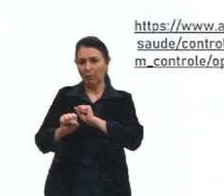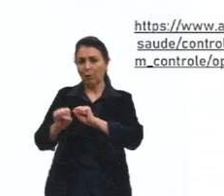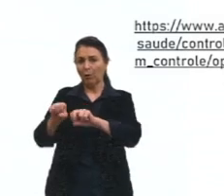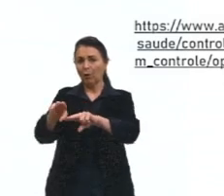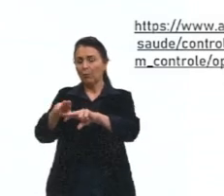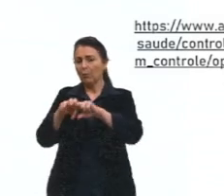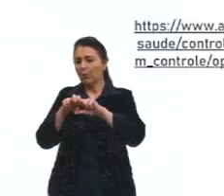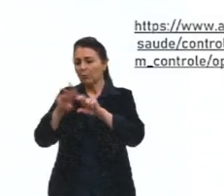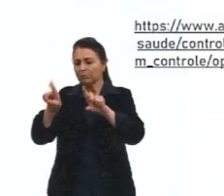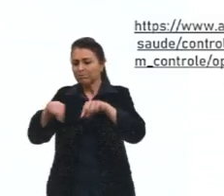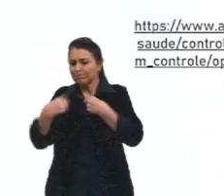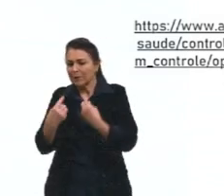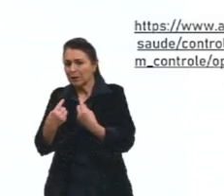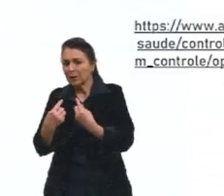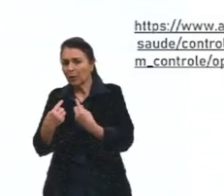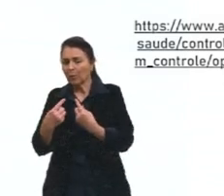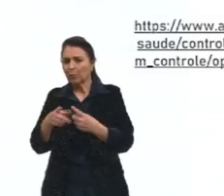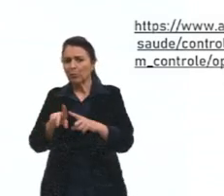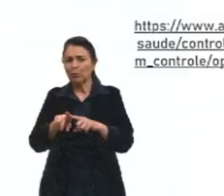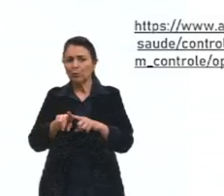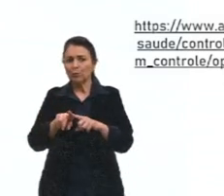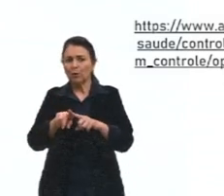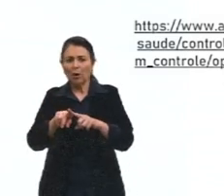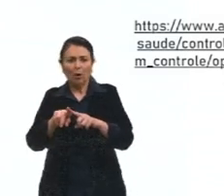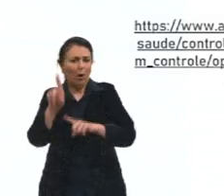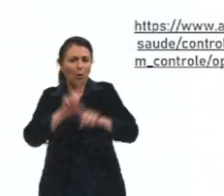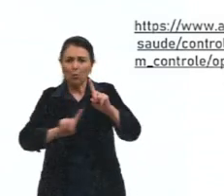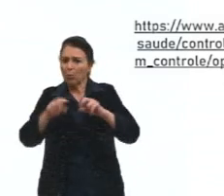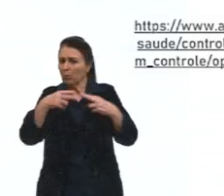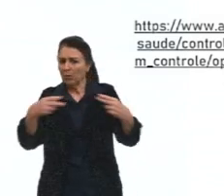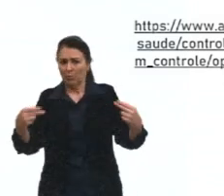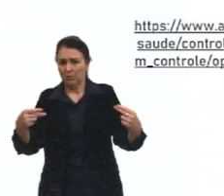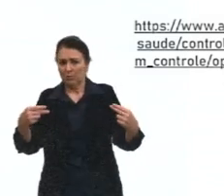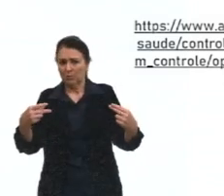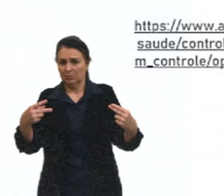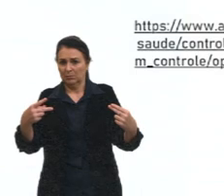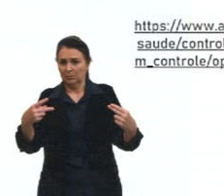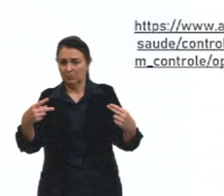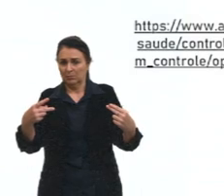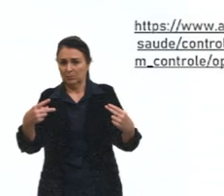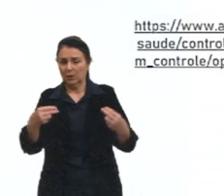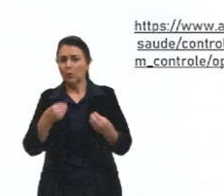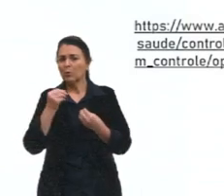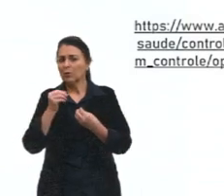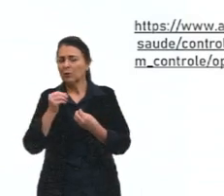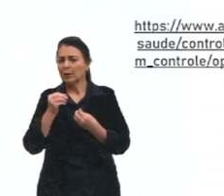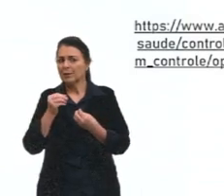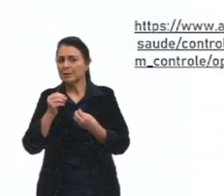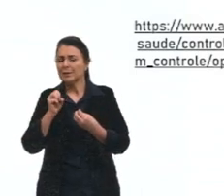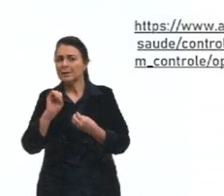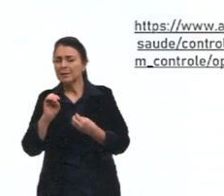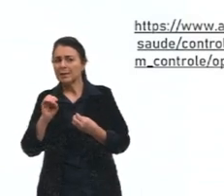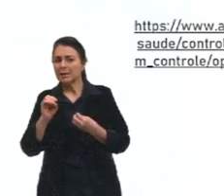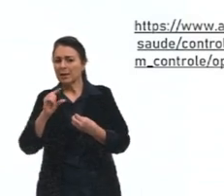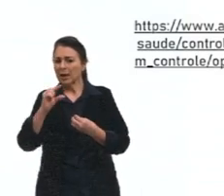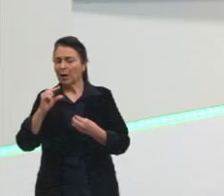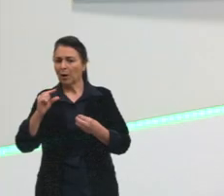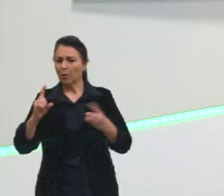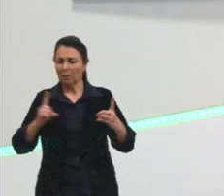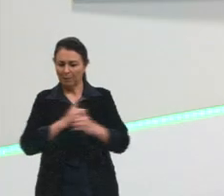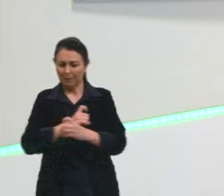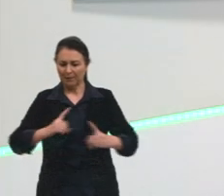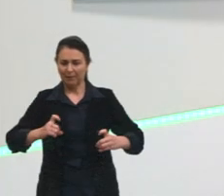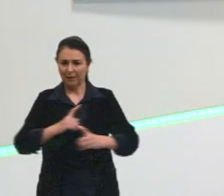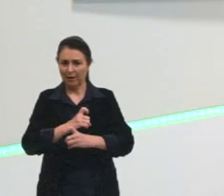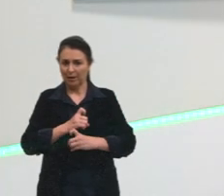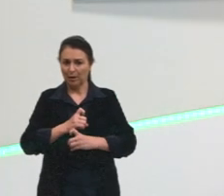por determinado fator patógeno é uma bactéria que tá causando uma